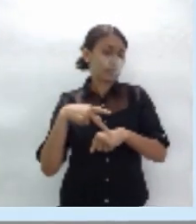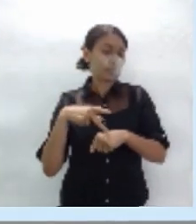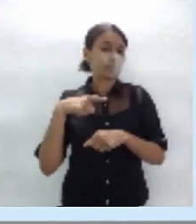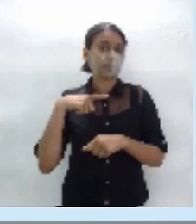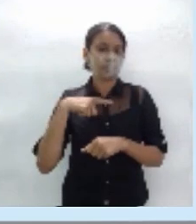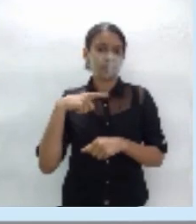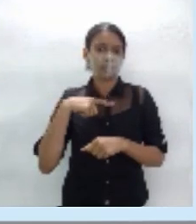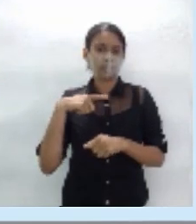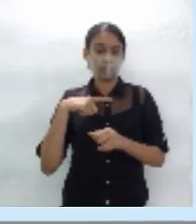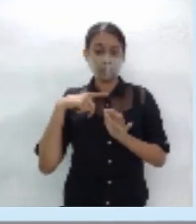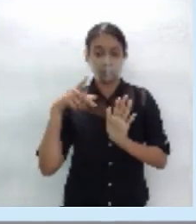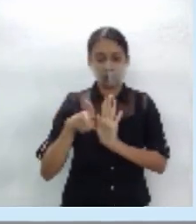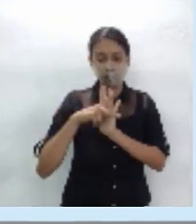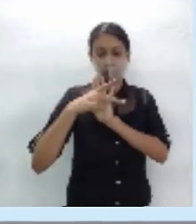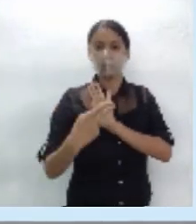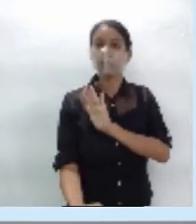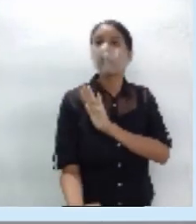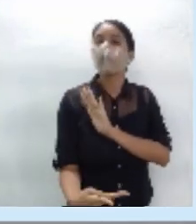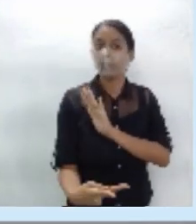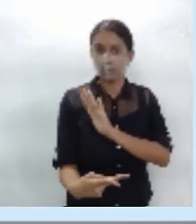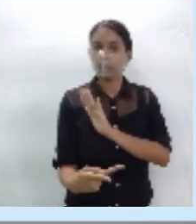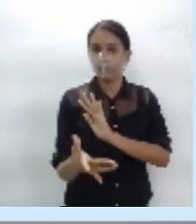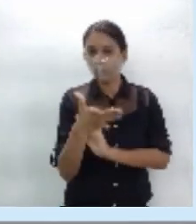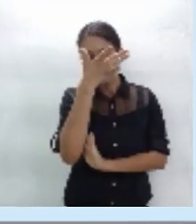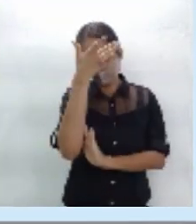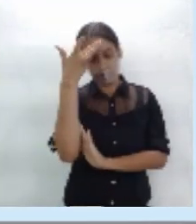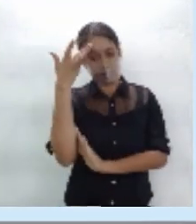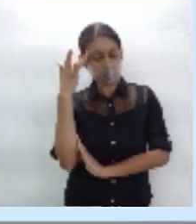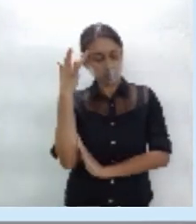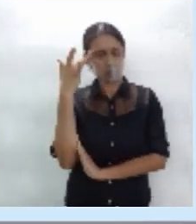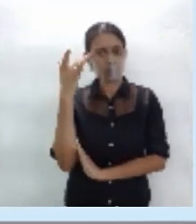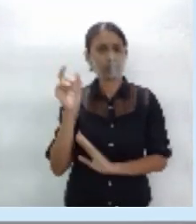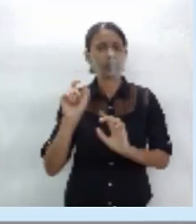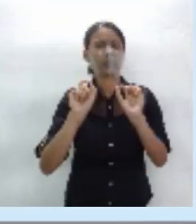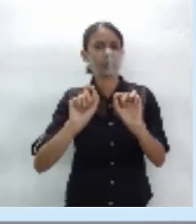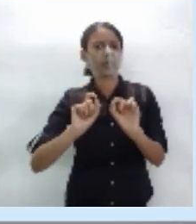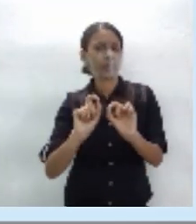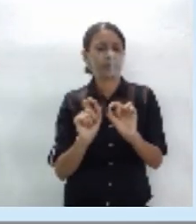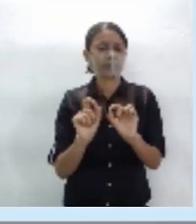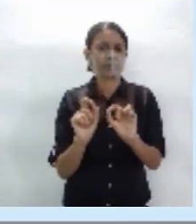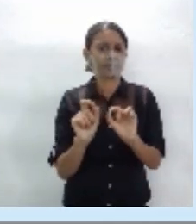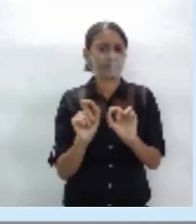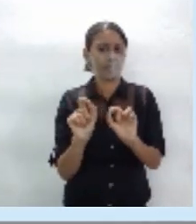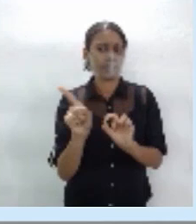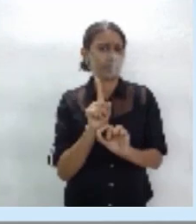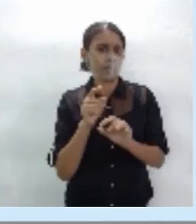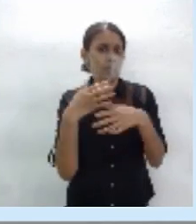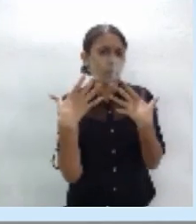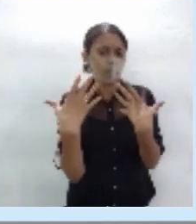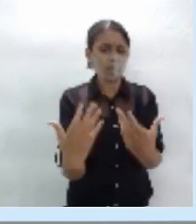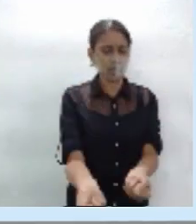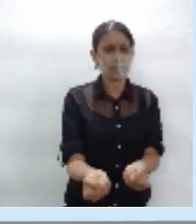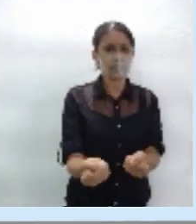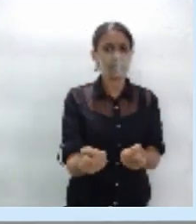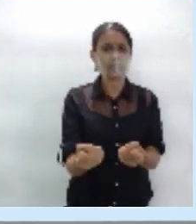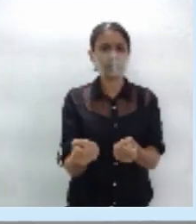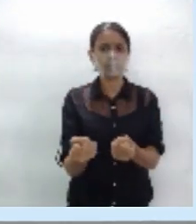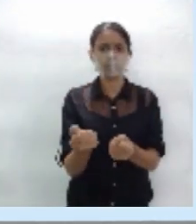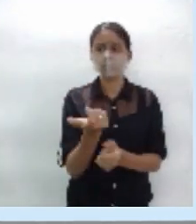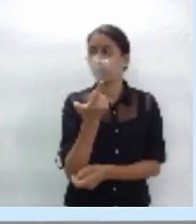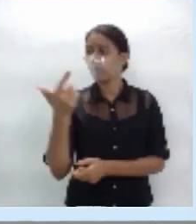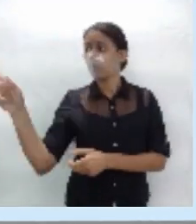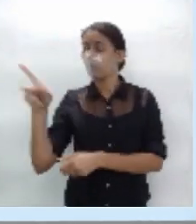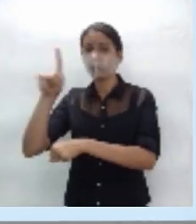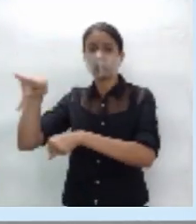a sua nacionalidade, né? São povos que simplesmente não mais aceitava esse tipo